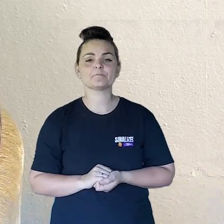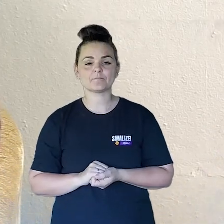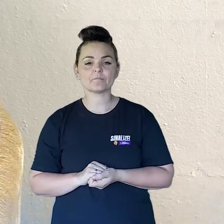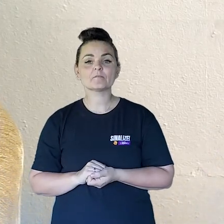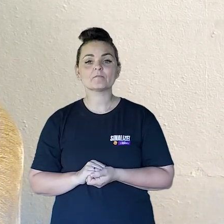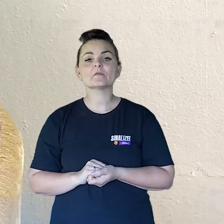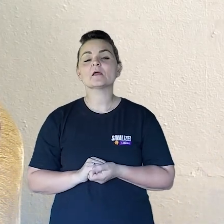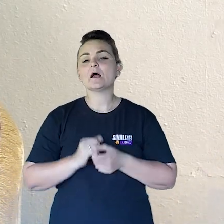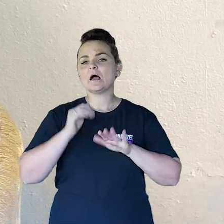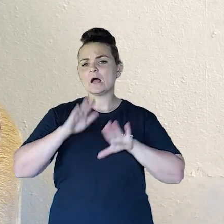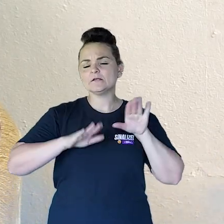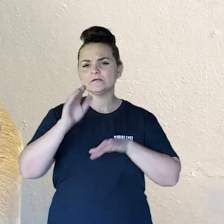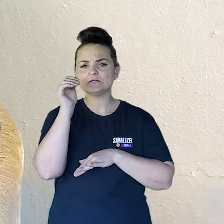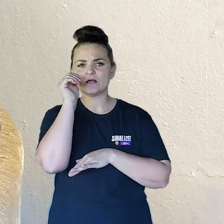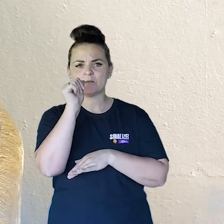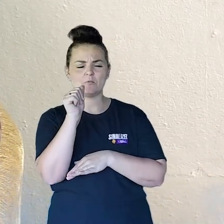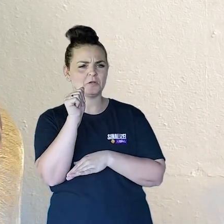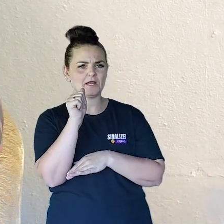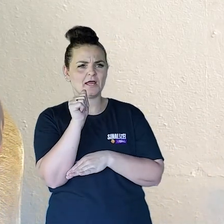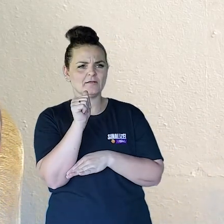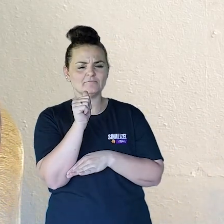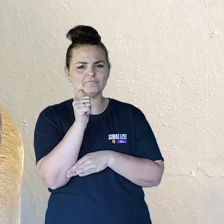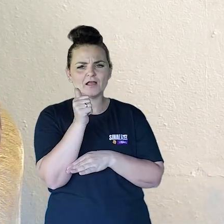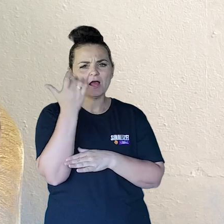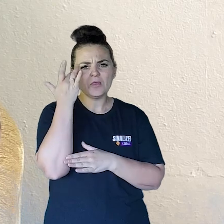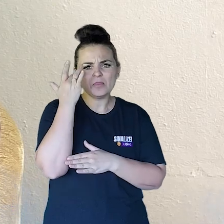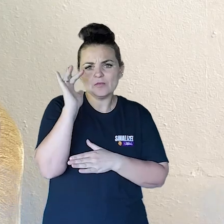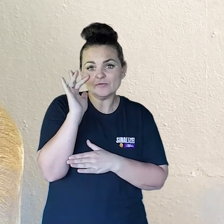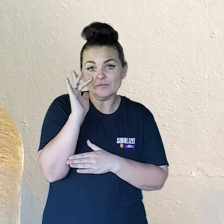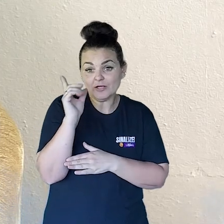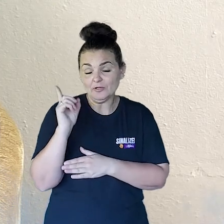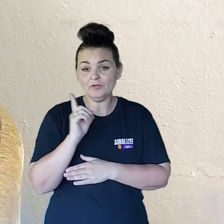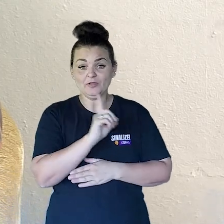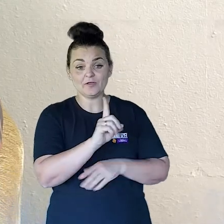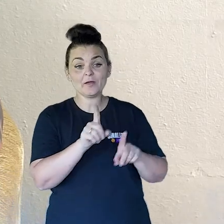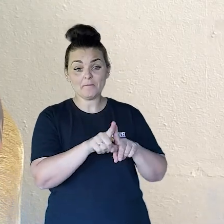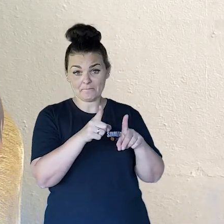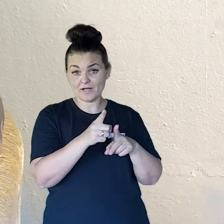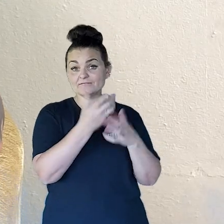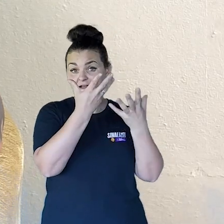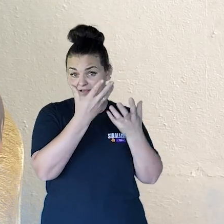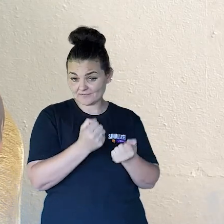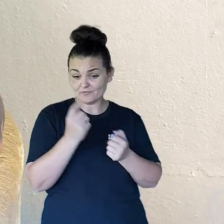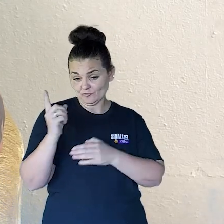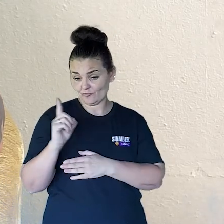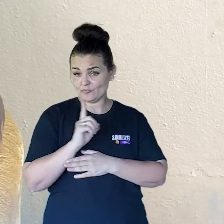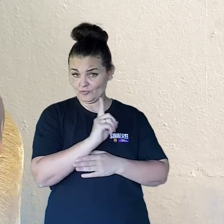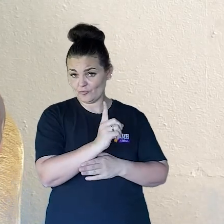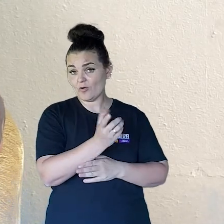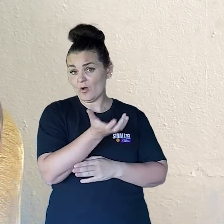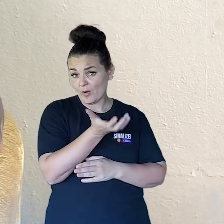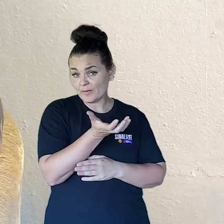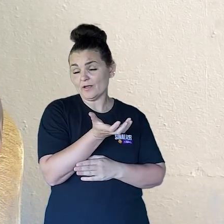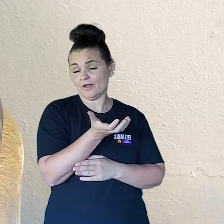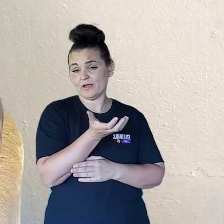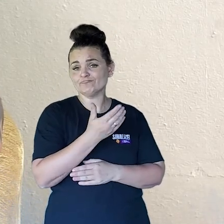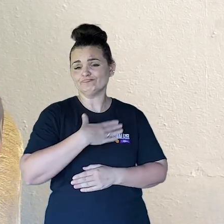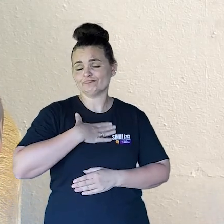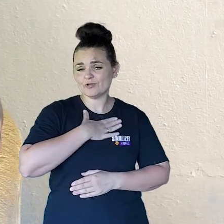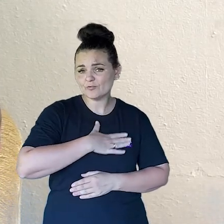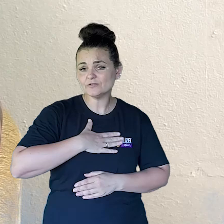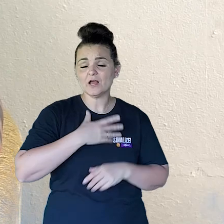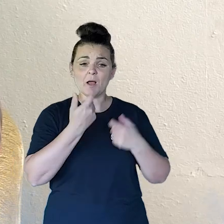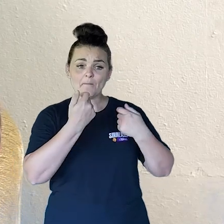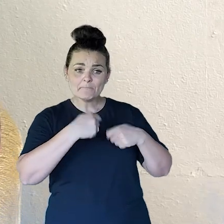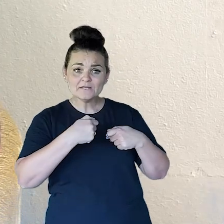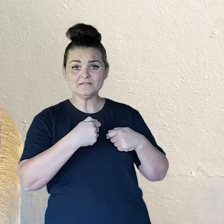imaginaria que poderia buscar isso aí, elas estão buscando, porque é algo que é